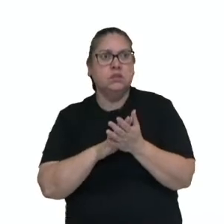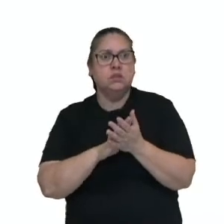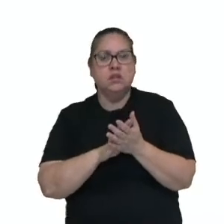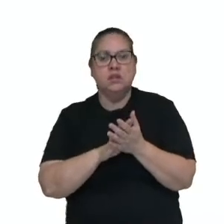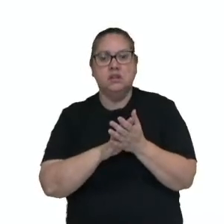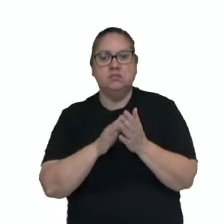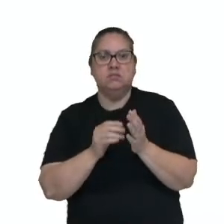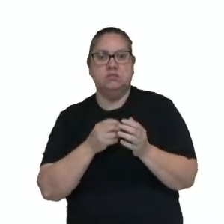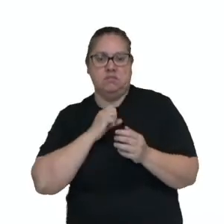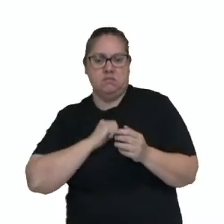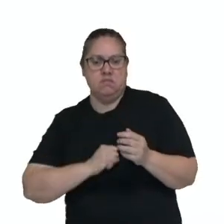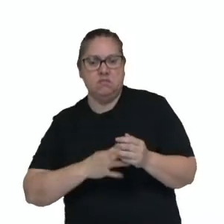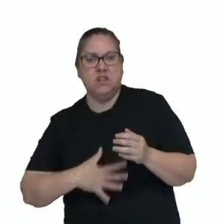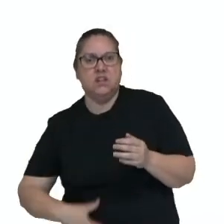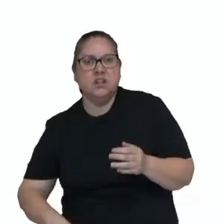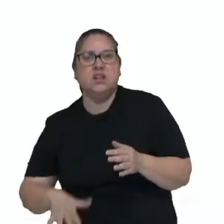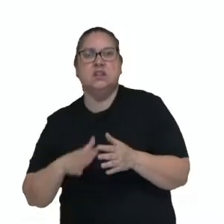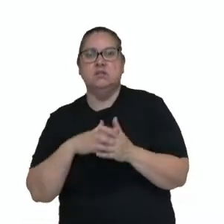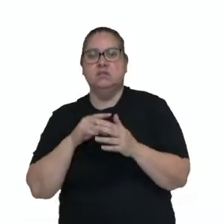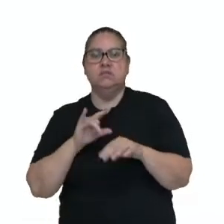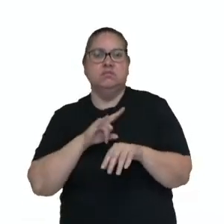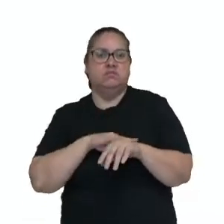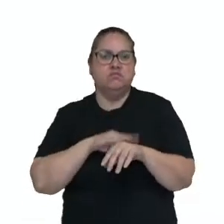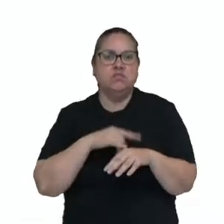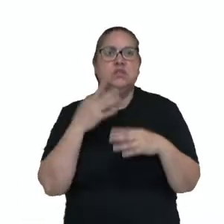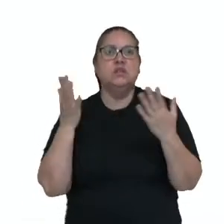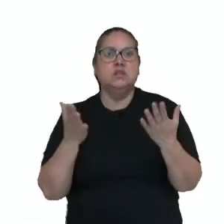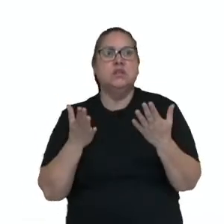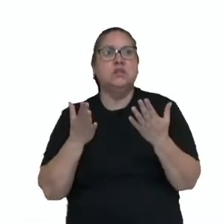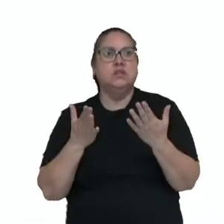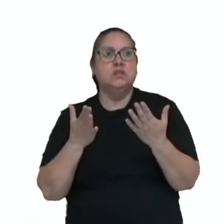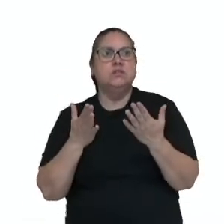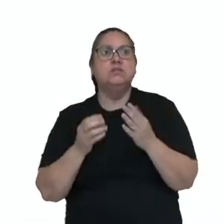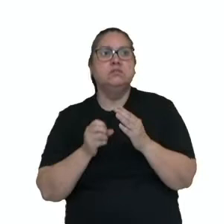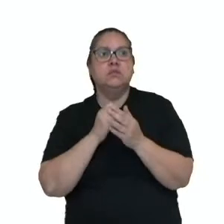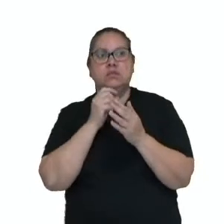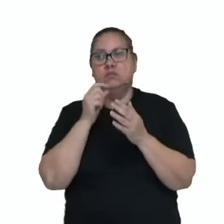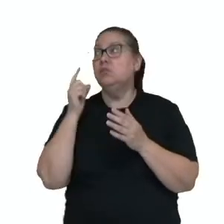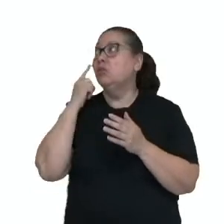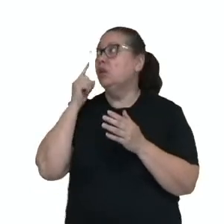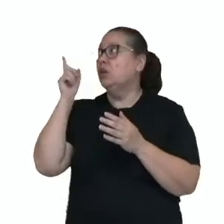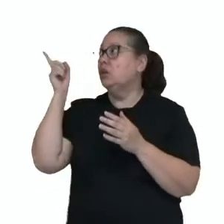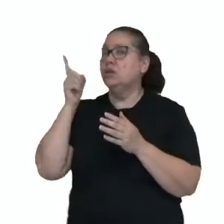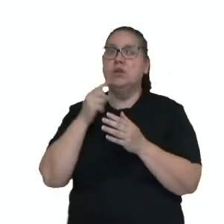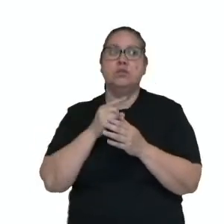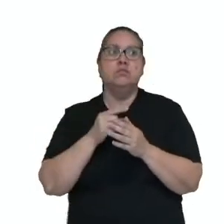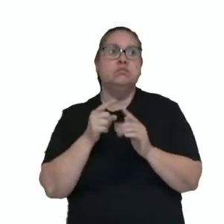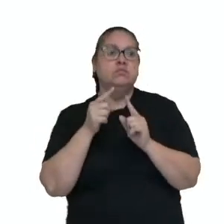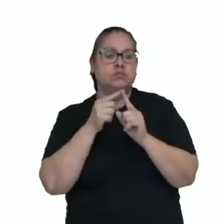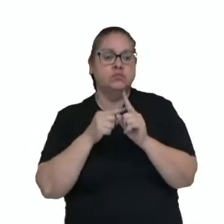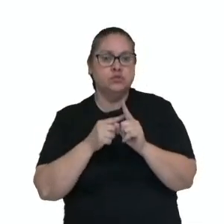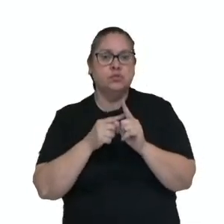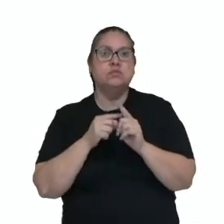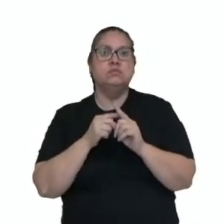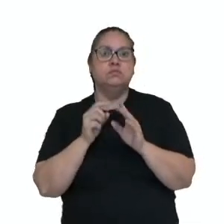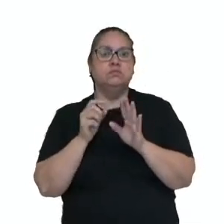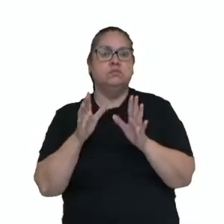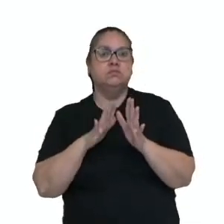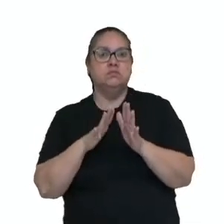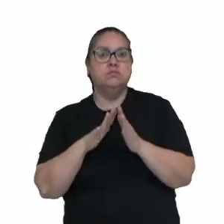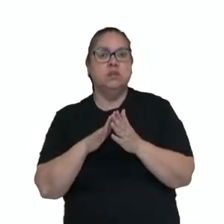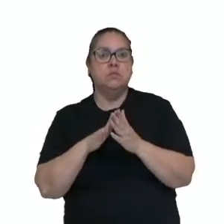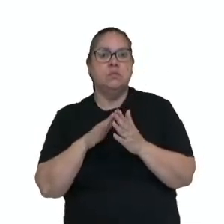das descargas de vasos sanitários, né? Então, é proveniente o esgoto. Vem desse tipo de atividades ali, por exemplo, o